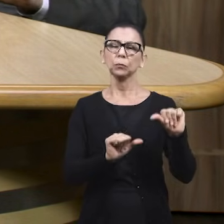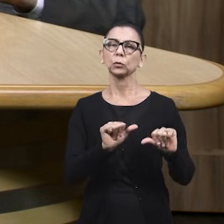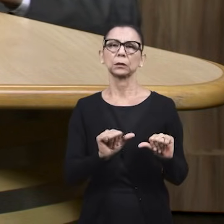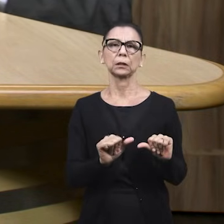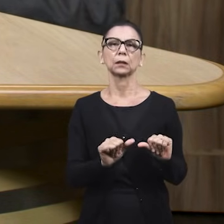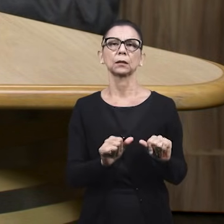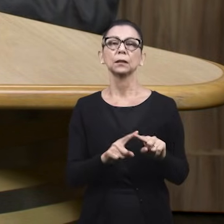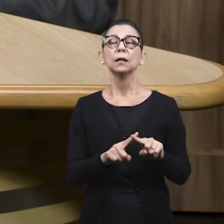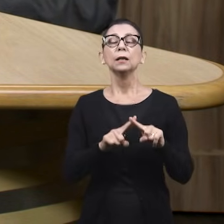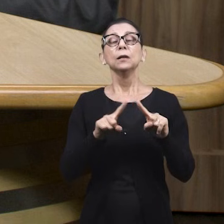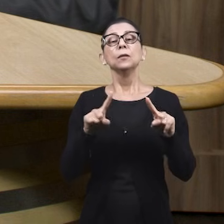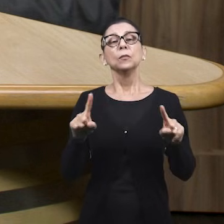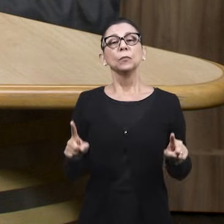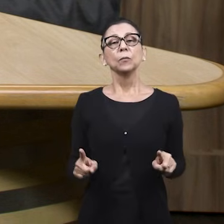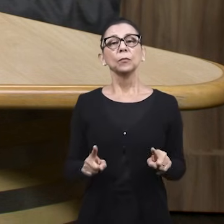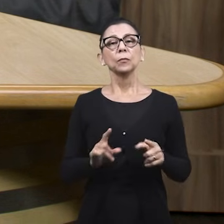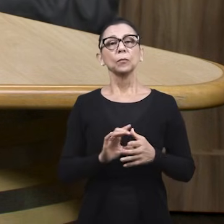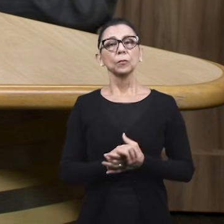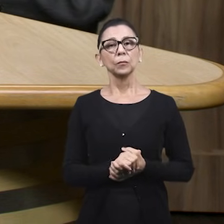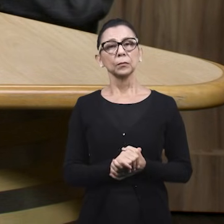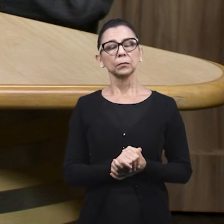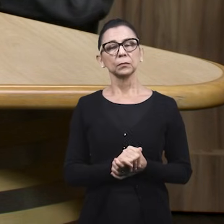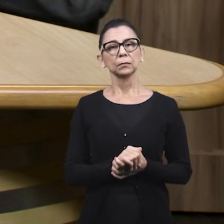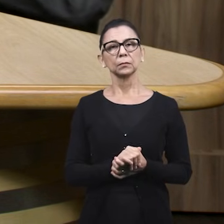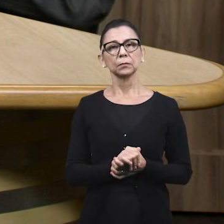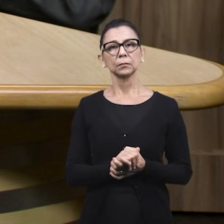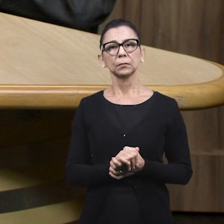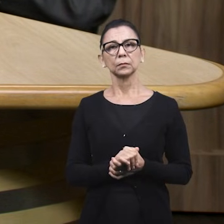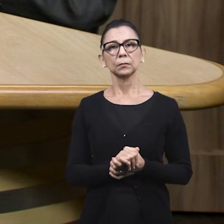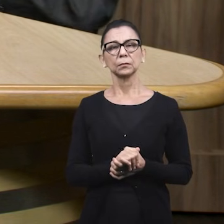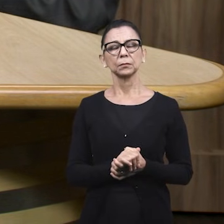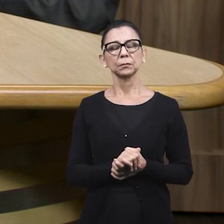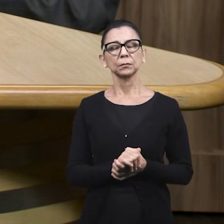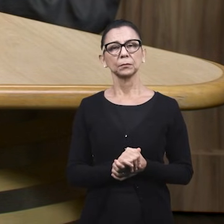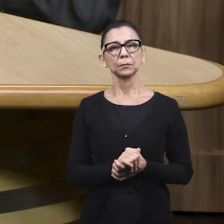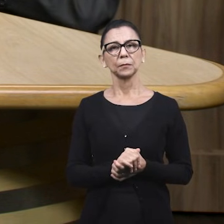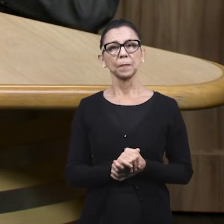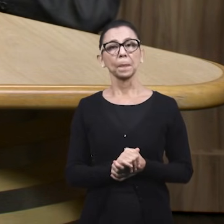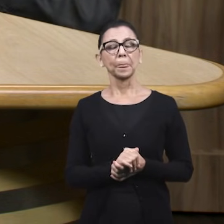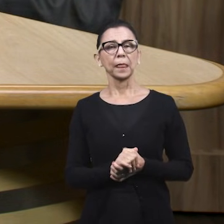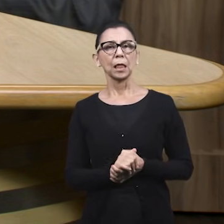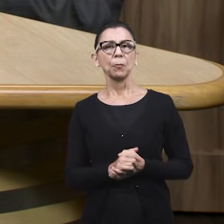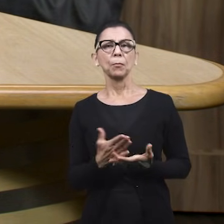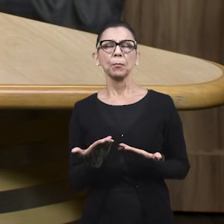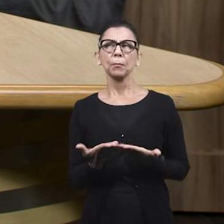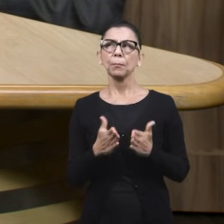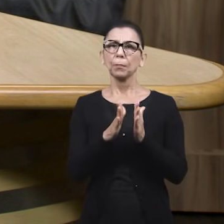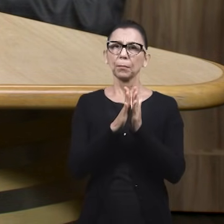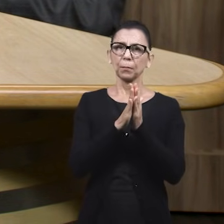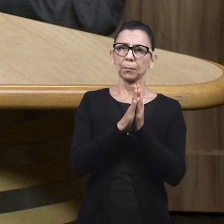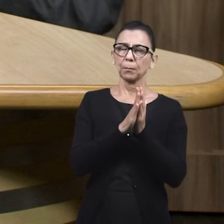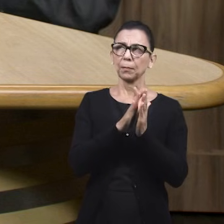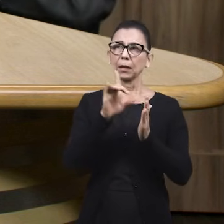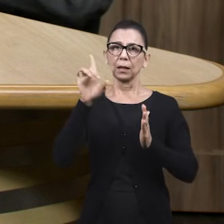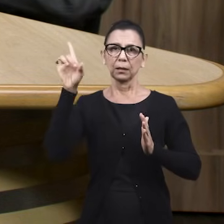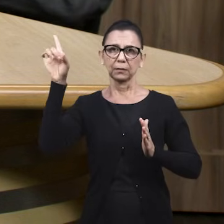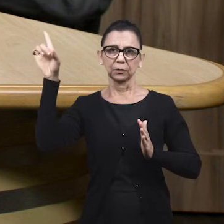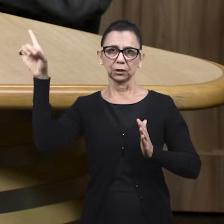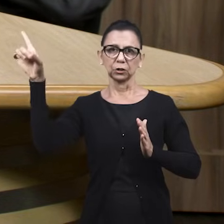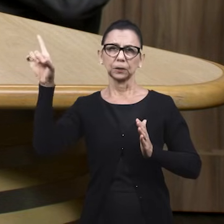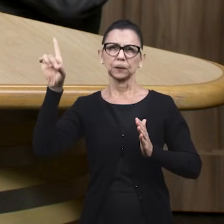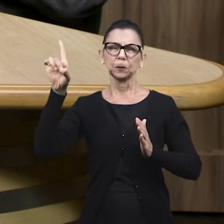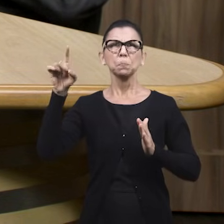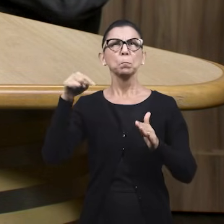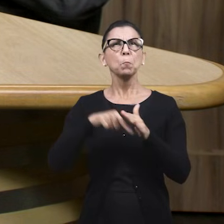mudar. Mas acontece, como que nós falamos que a palavra de Deus,